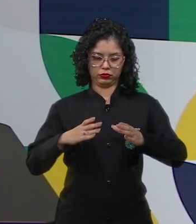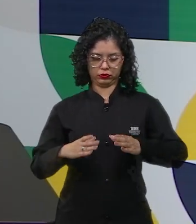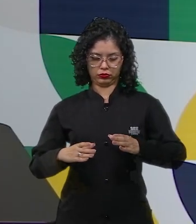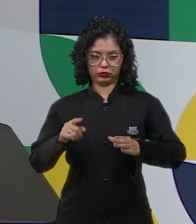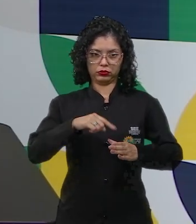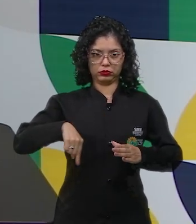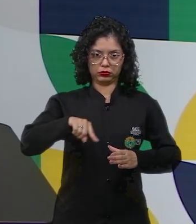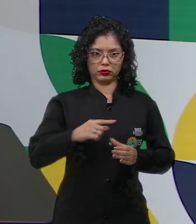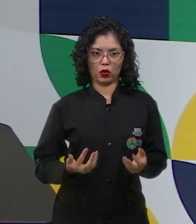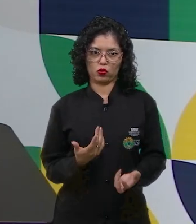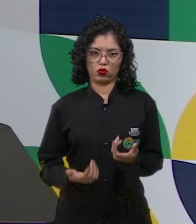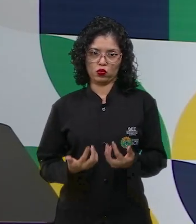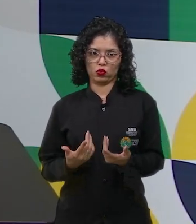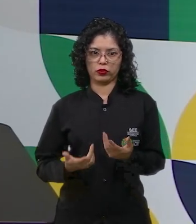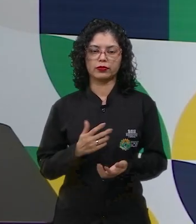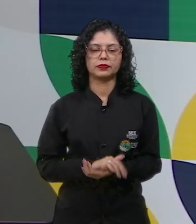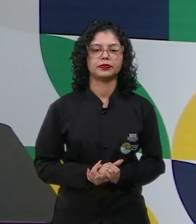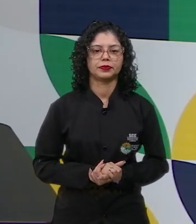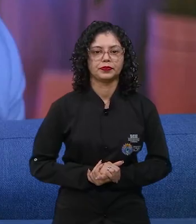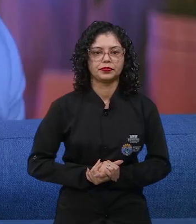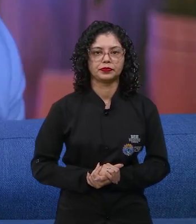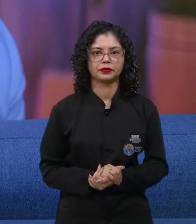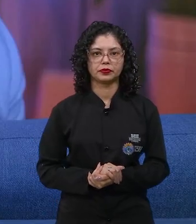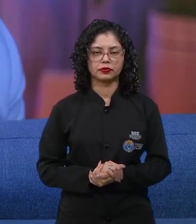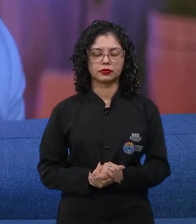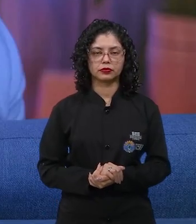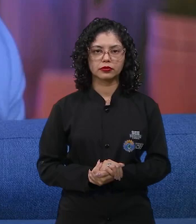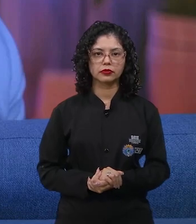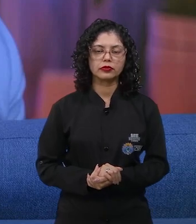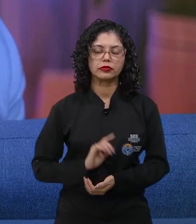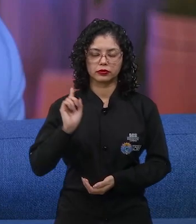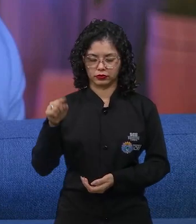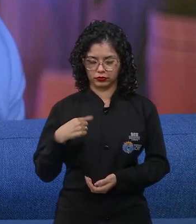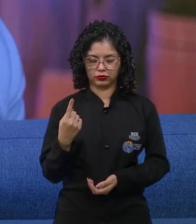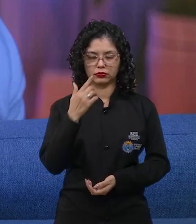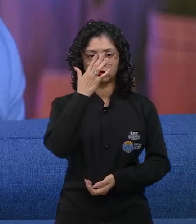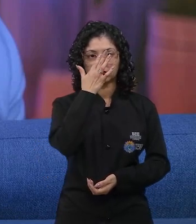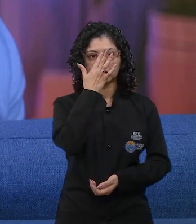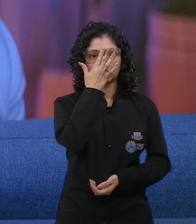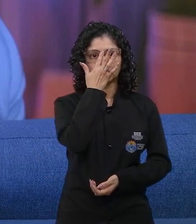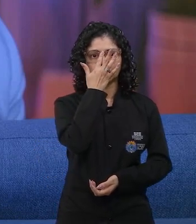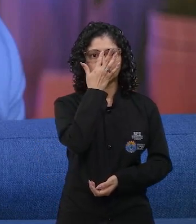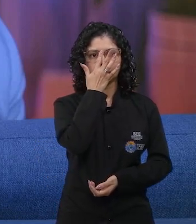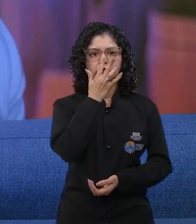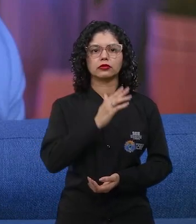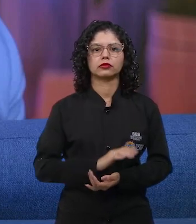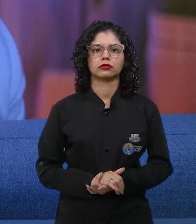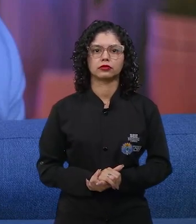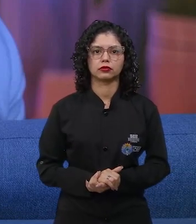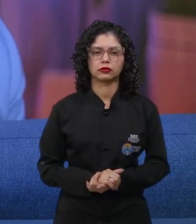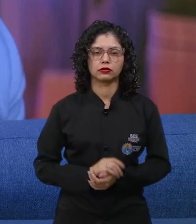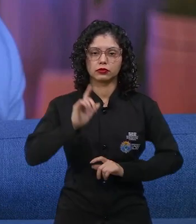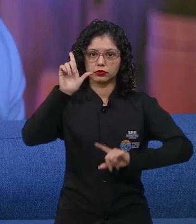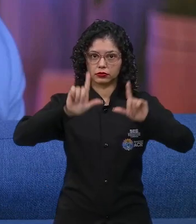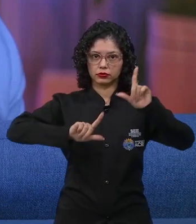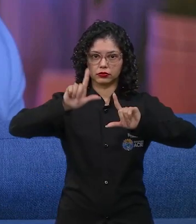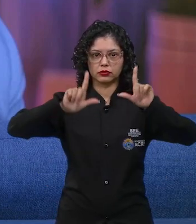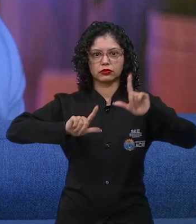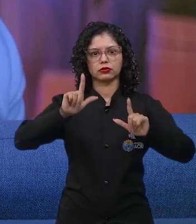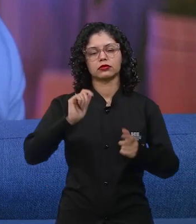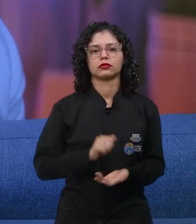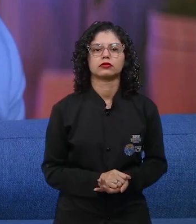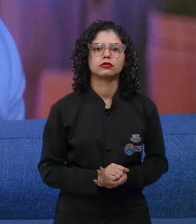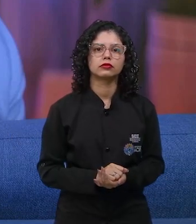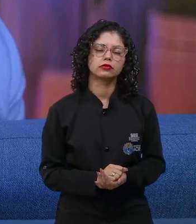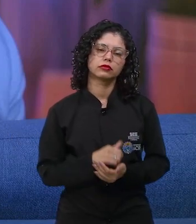ali, cozinhando os alimentos. O nosso próximo, né, eletrodoméstico aqui é a televisão, gente.